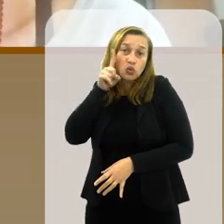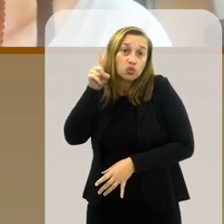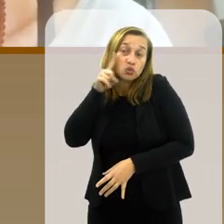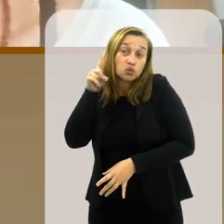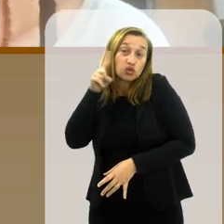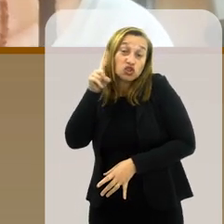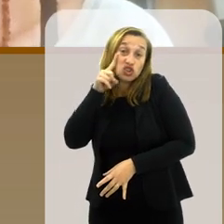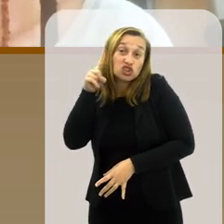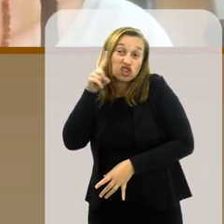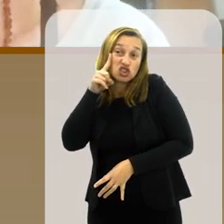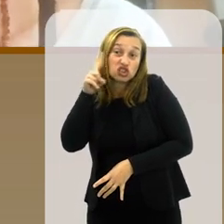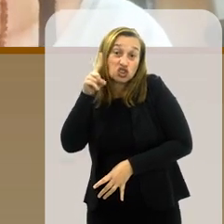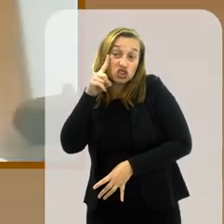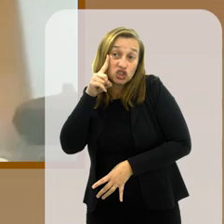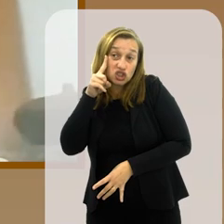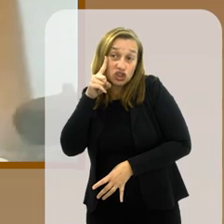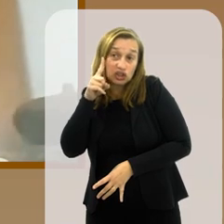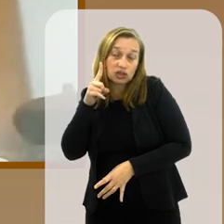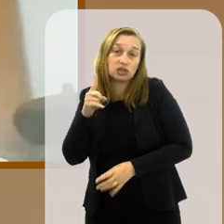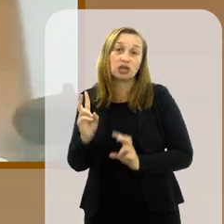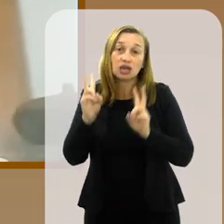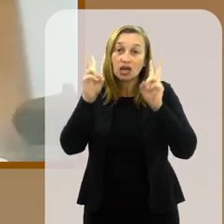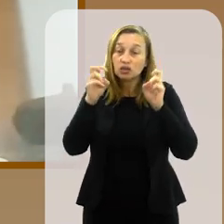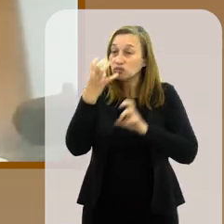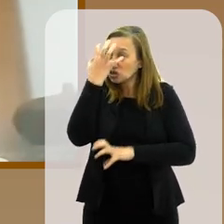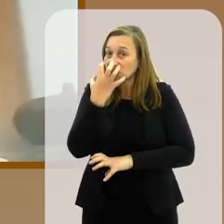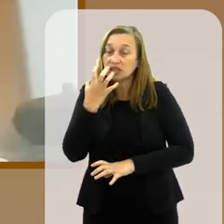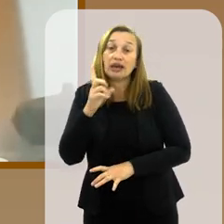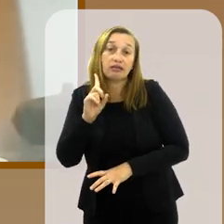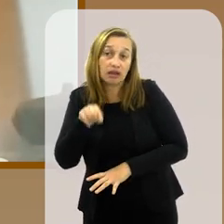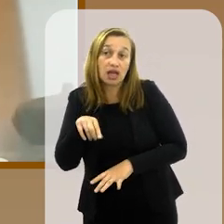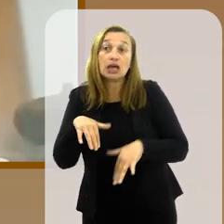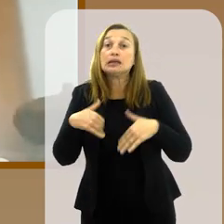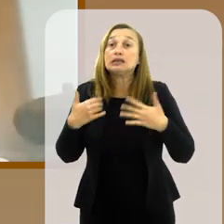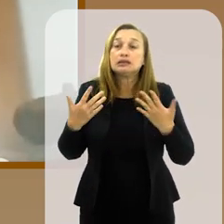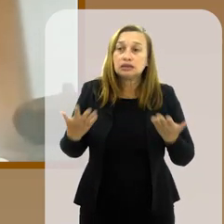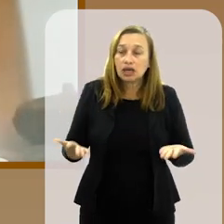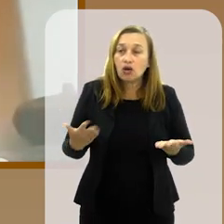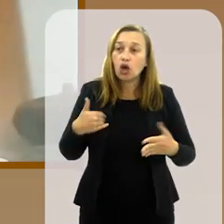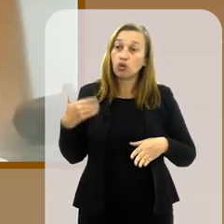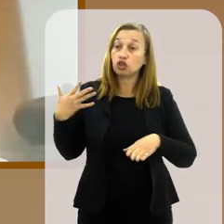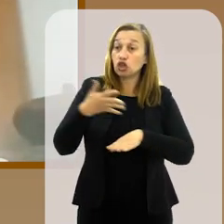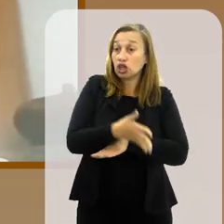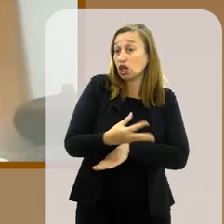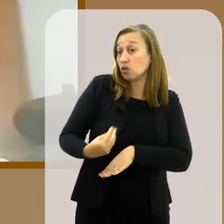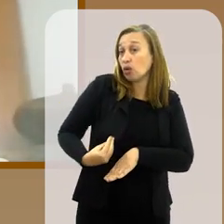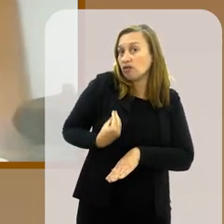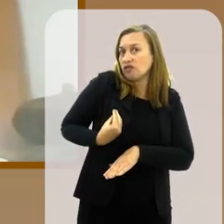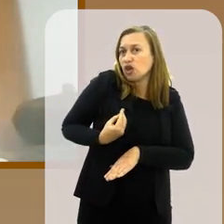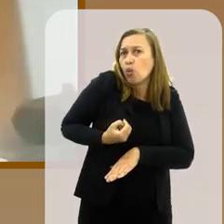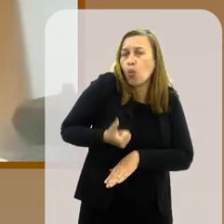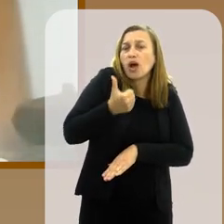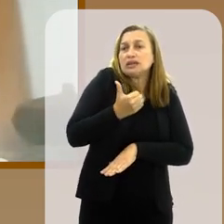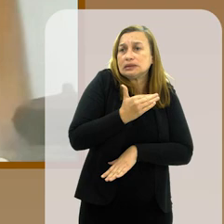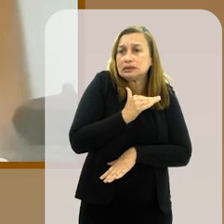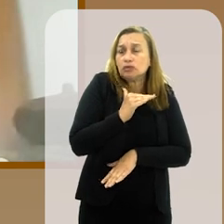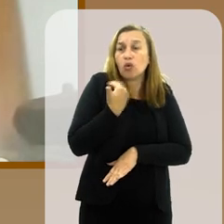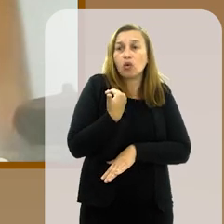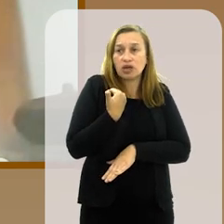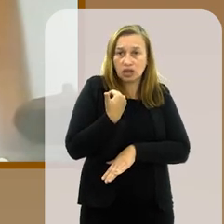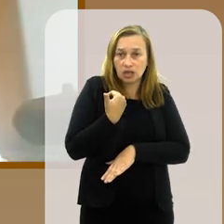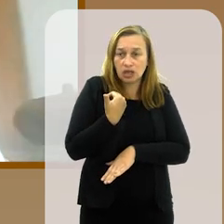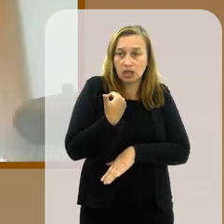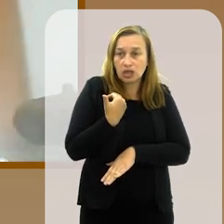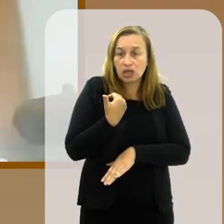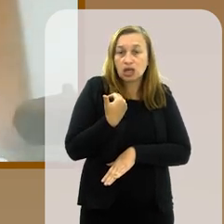Lá é o dia inteiro atendendo casos gravíssimos. Então, assim, eu cheguei com a vida por um fio